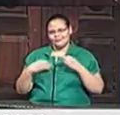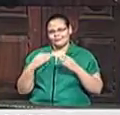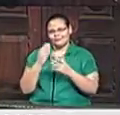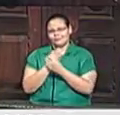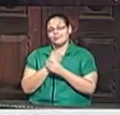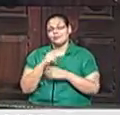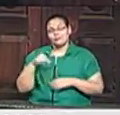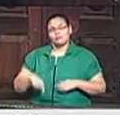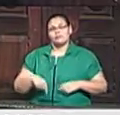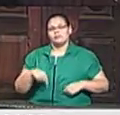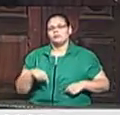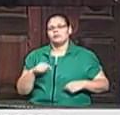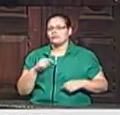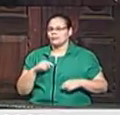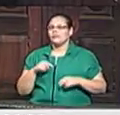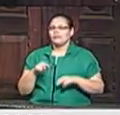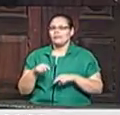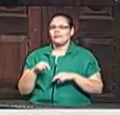Esta casa, portanto,